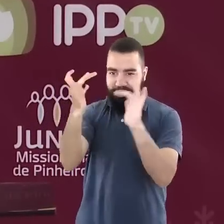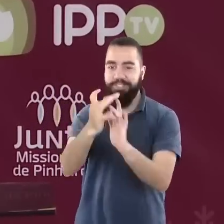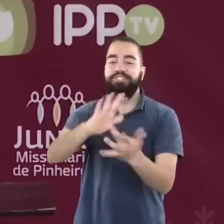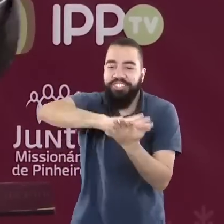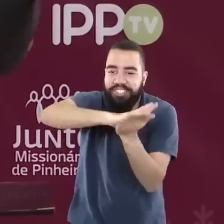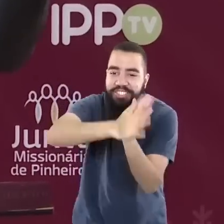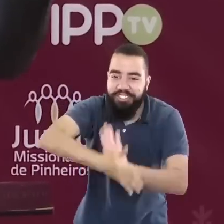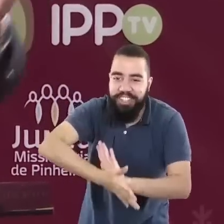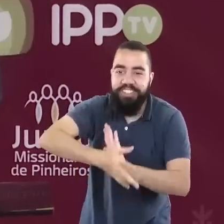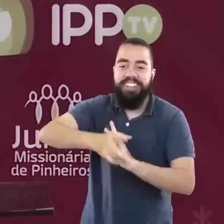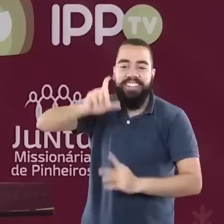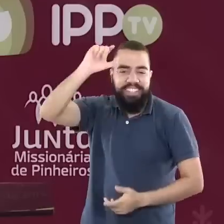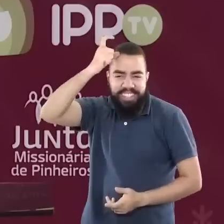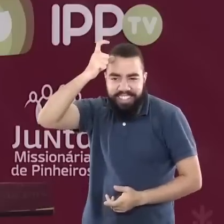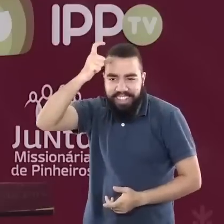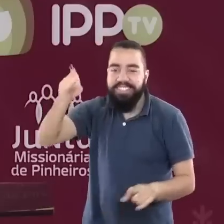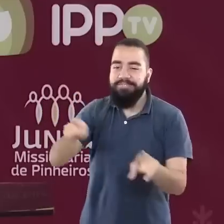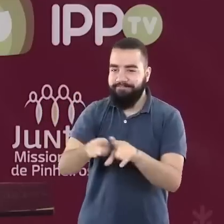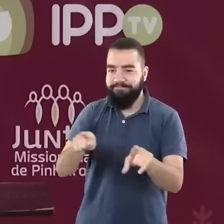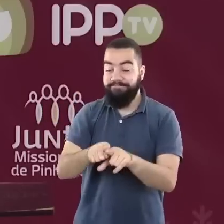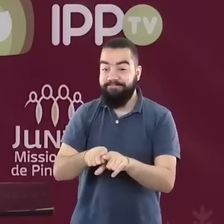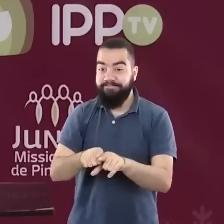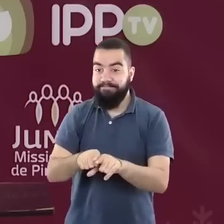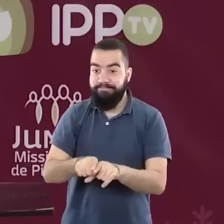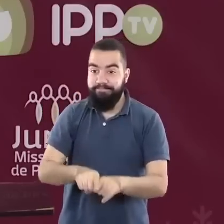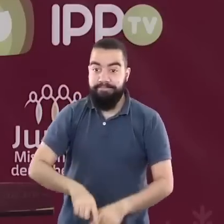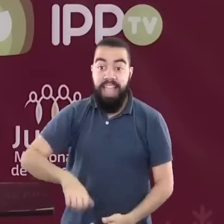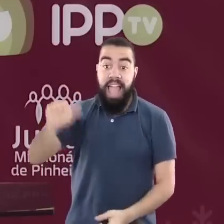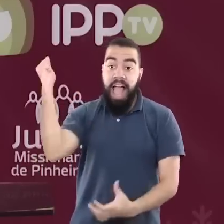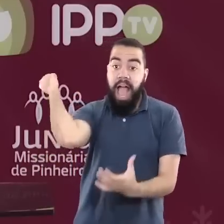da praia e como as estrelas do céu ele